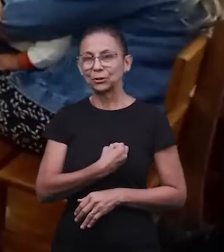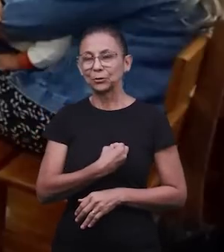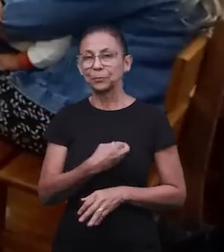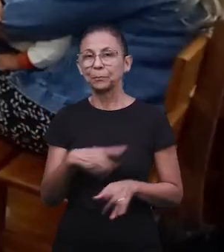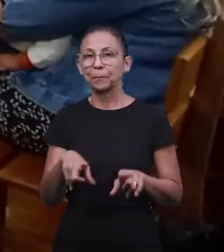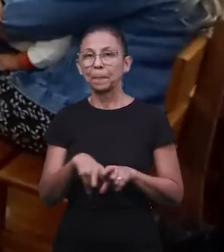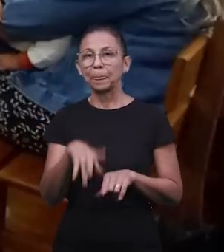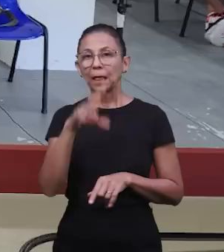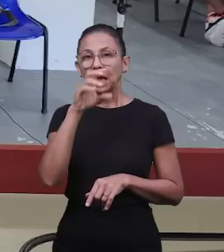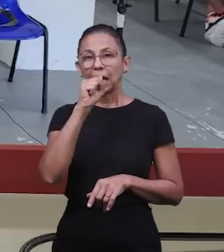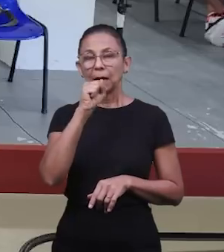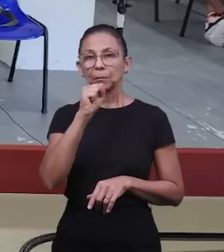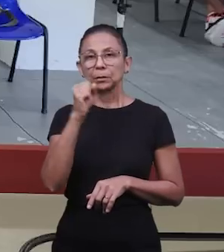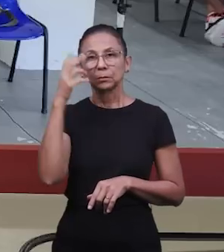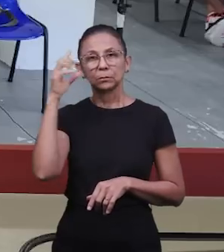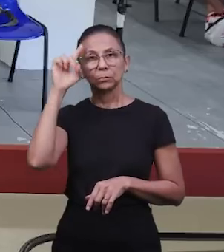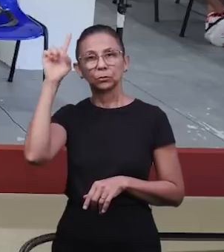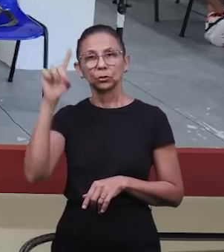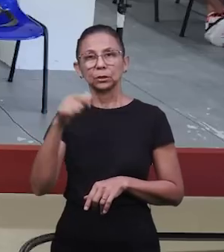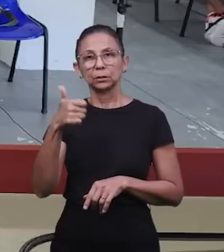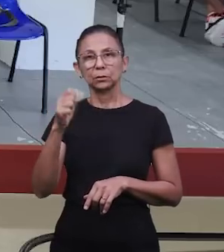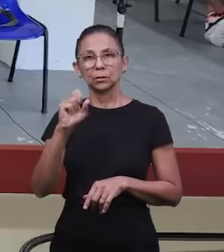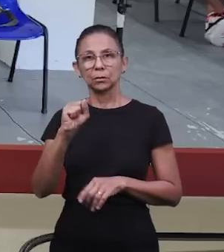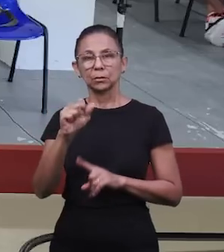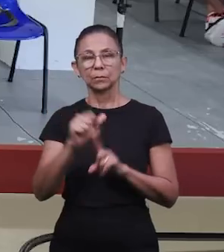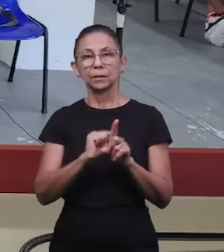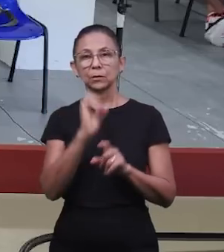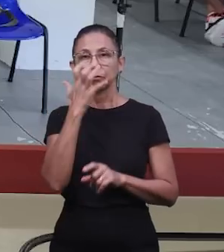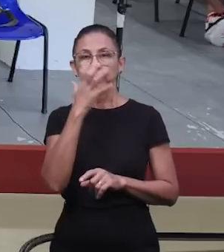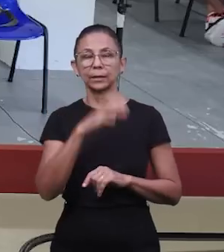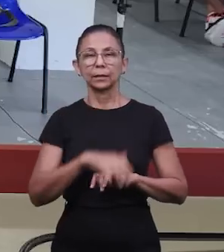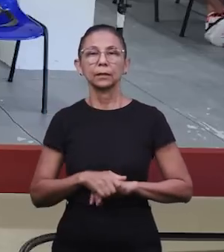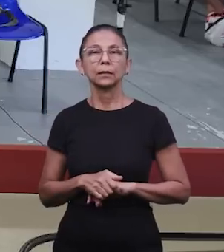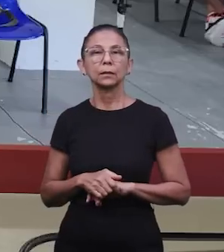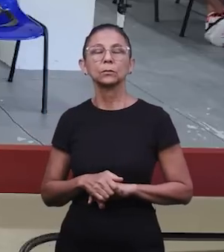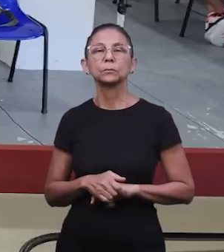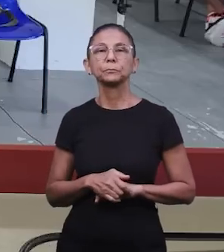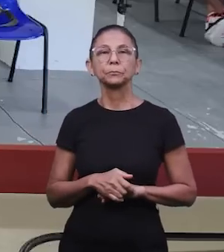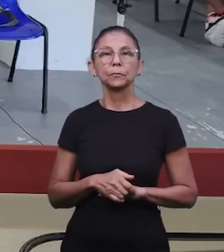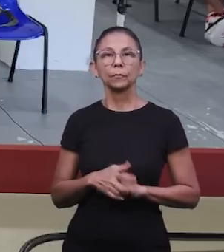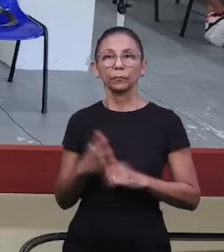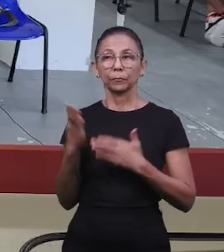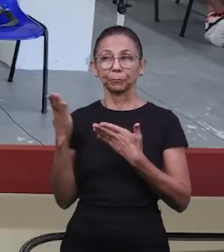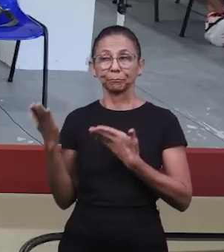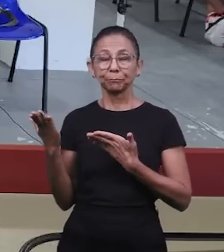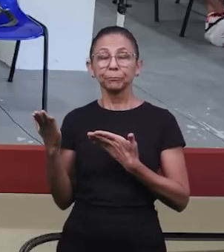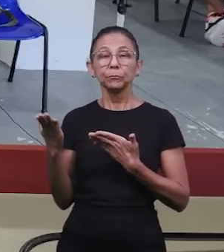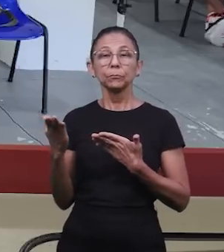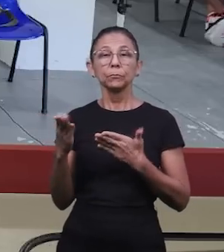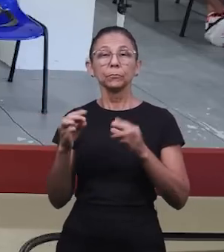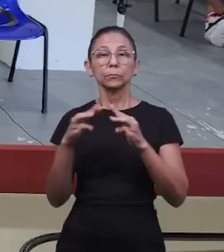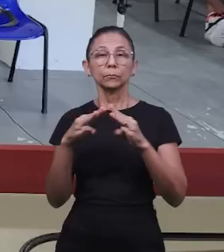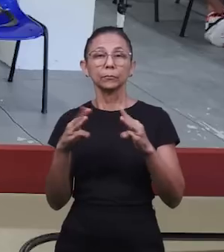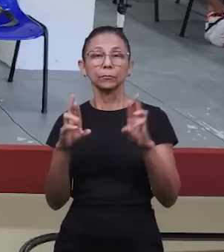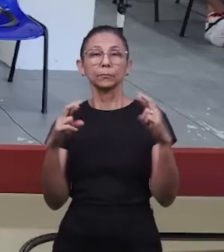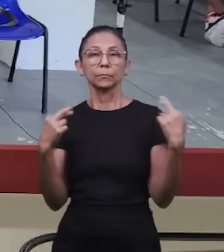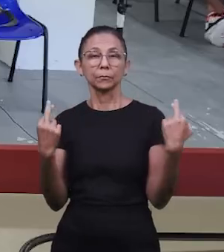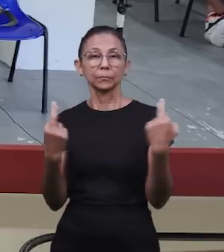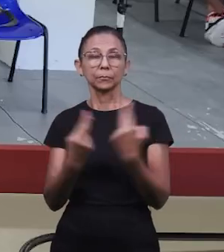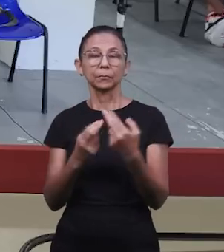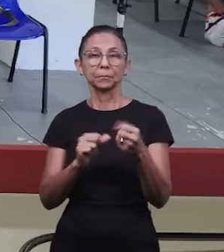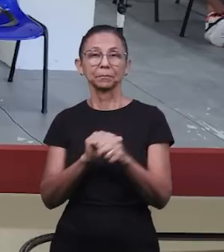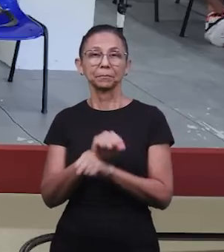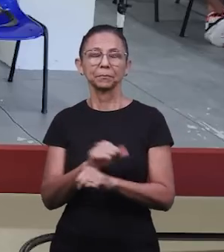estiveram presentes. No sábado, 18 de fevereiro, no Manaim de Florianópolis, os irmãos se reuniram para participar